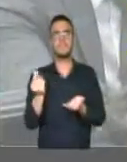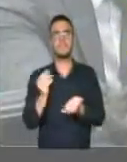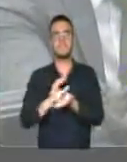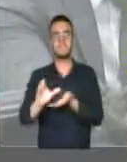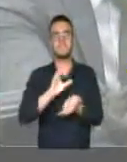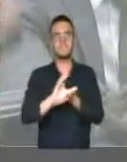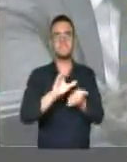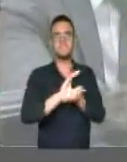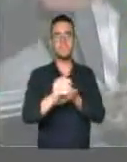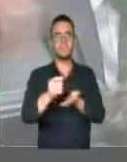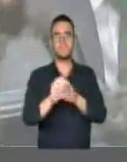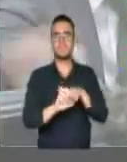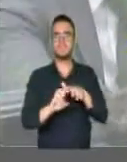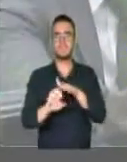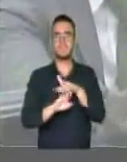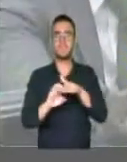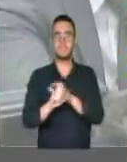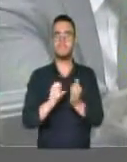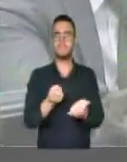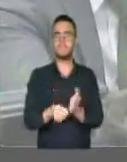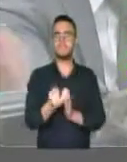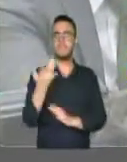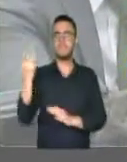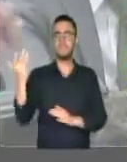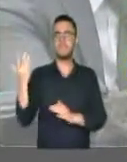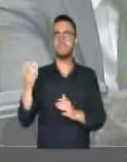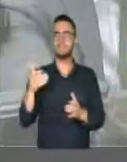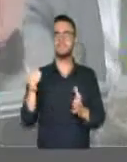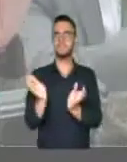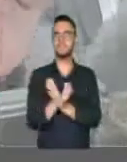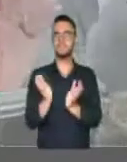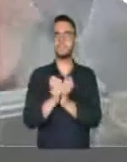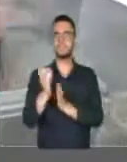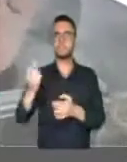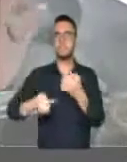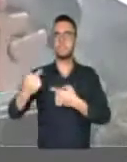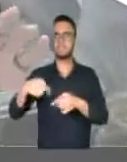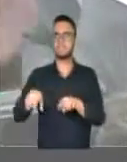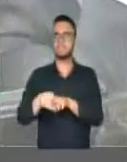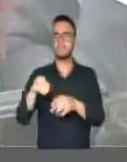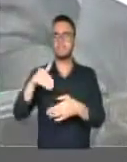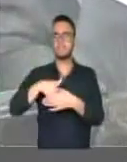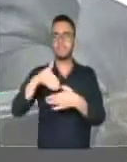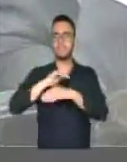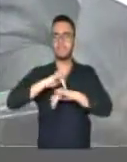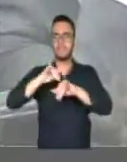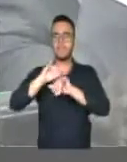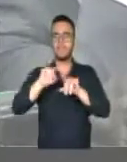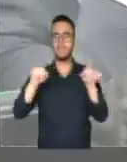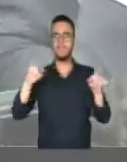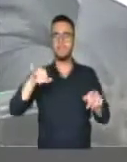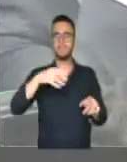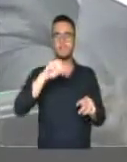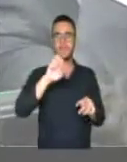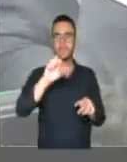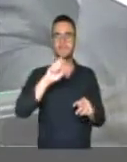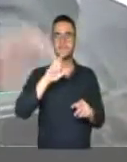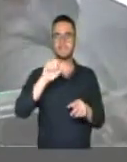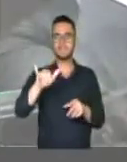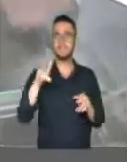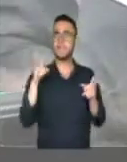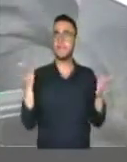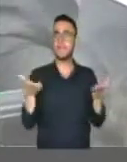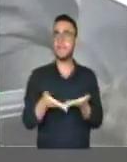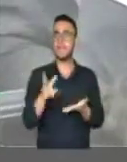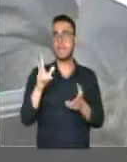milionário, empresarial, de tantas campanhas e tantos partidos. O Joesley virou, agora, um bandido quanto mais.